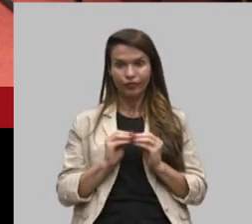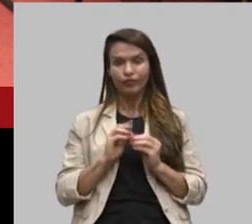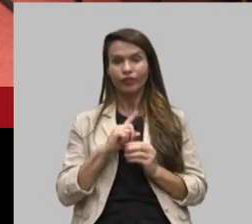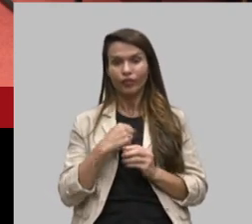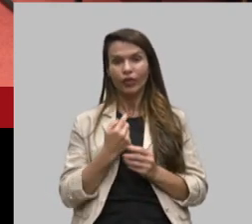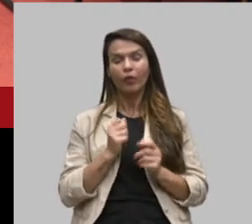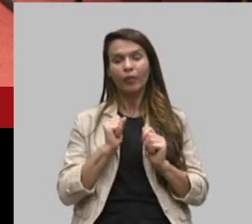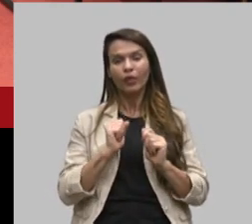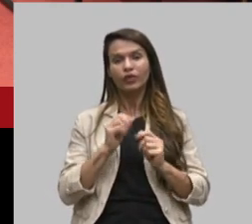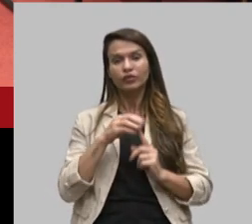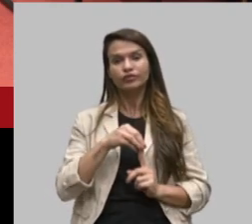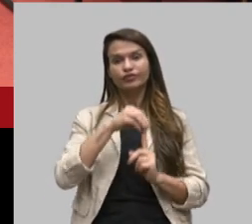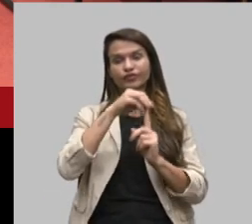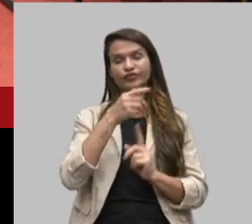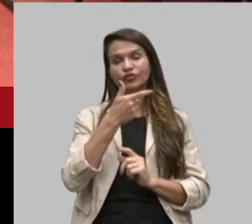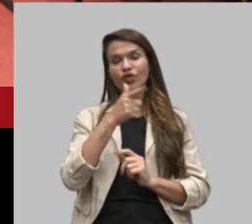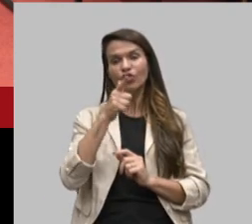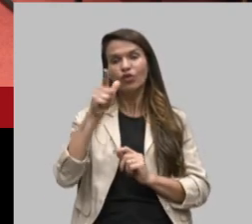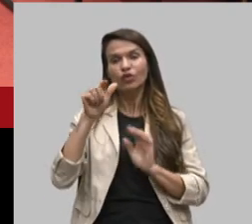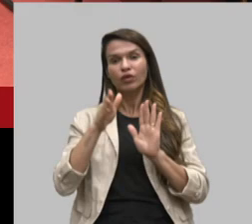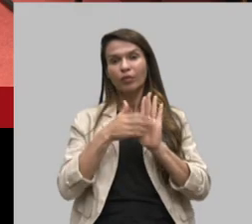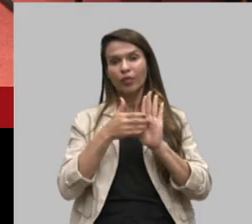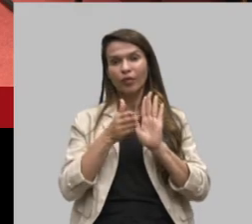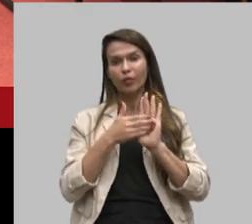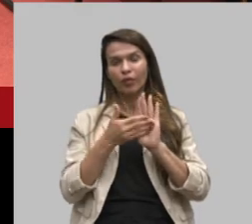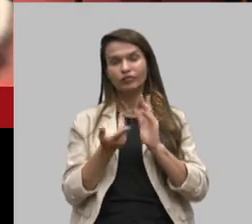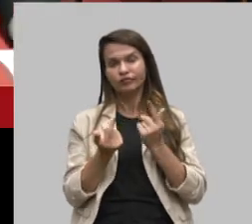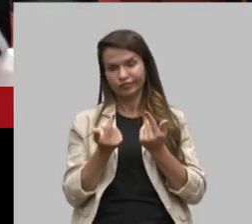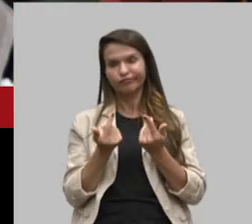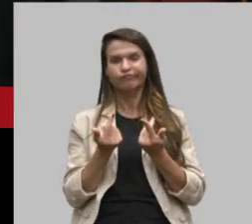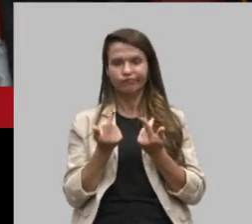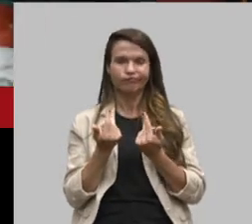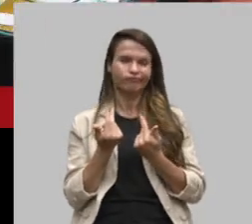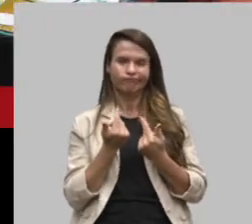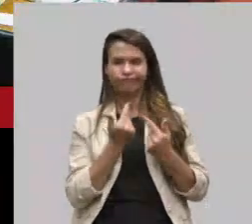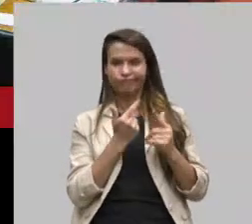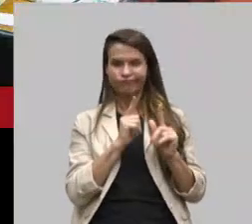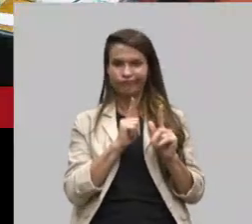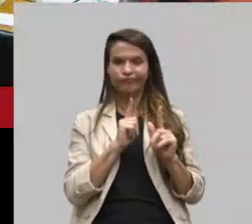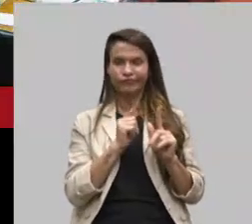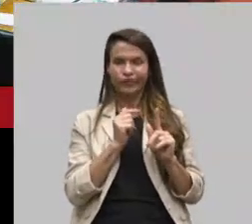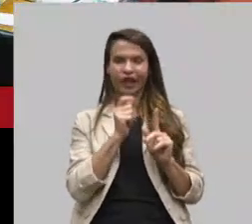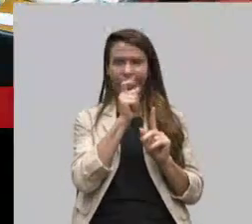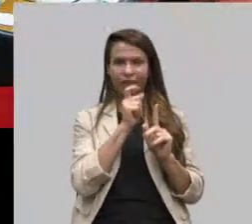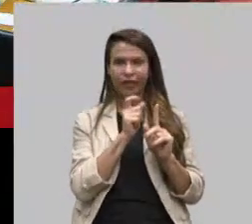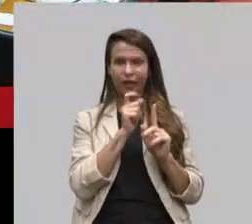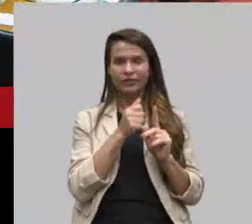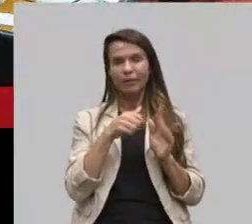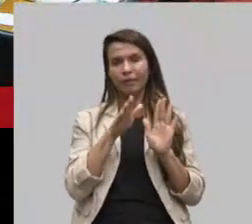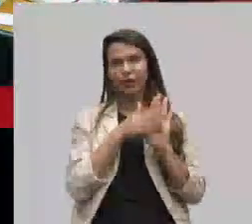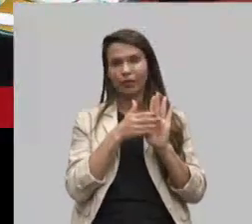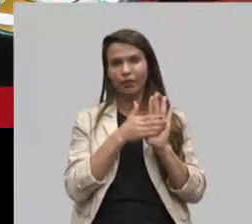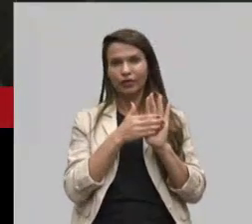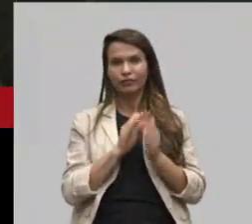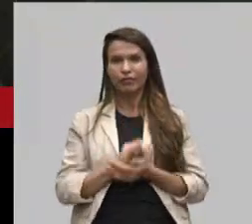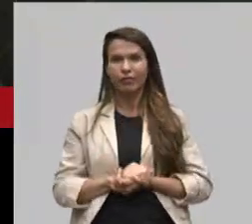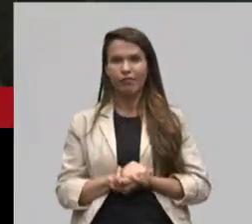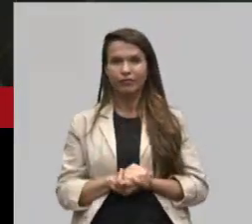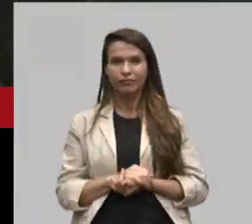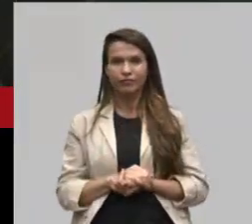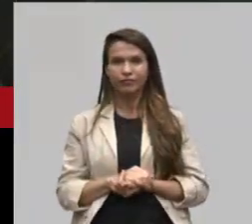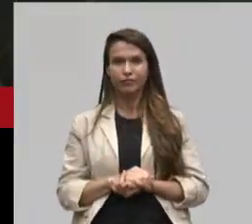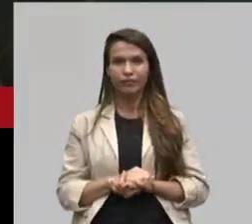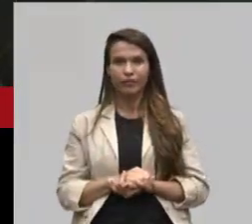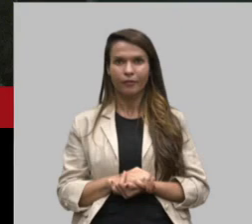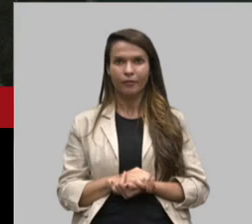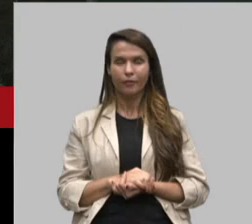priorizar outras propostas ao invés desta Ok muito obrigado pode iniciar